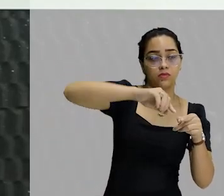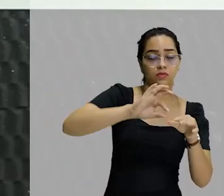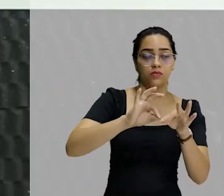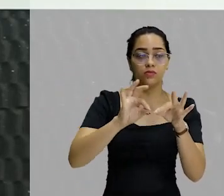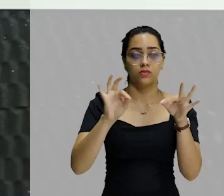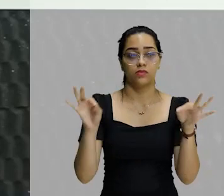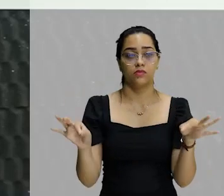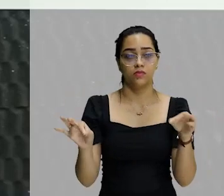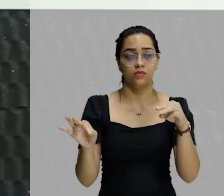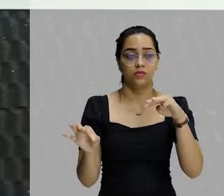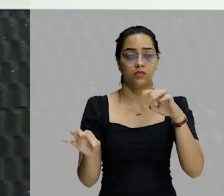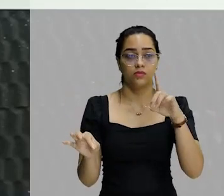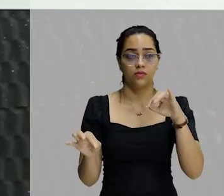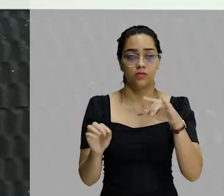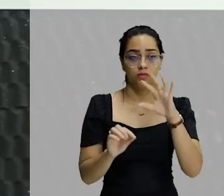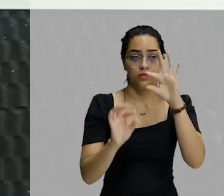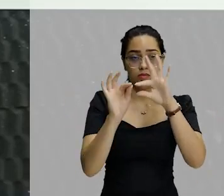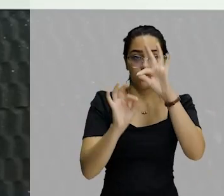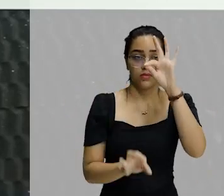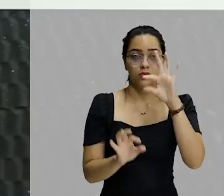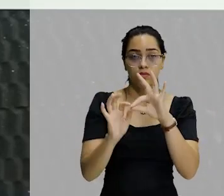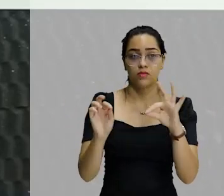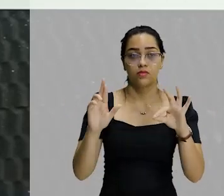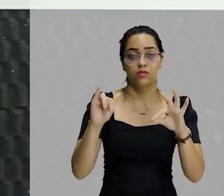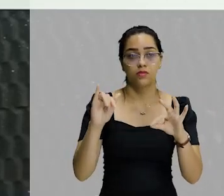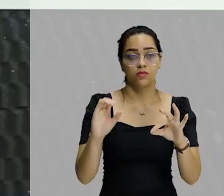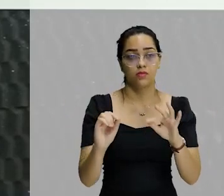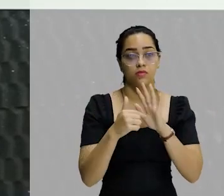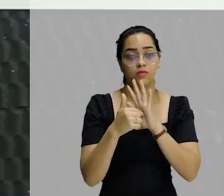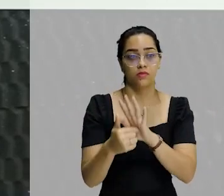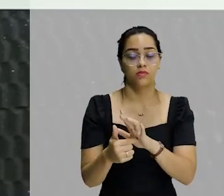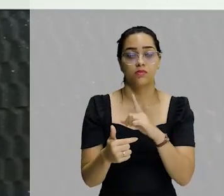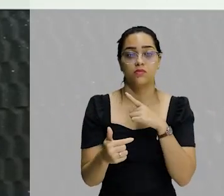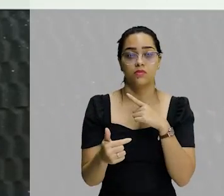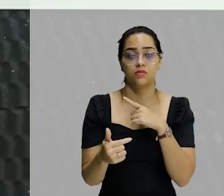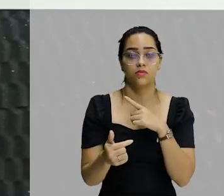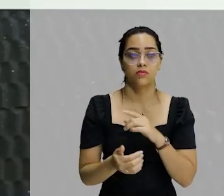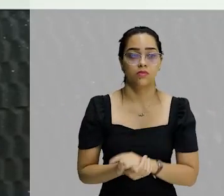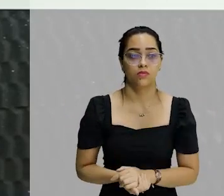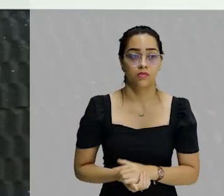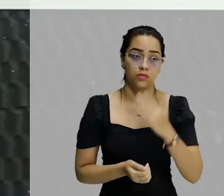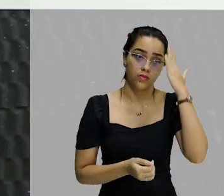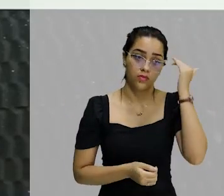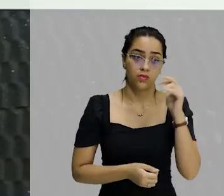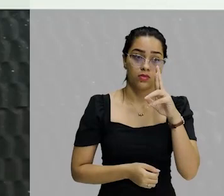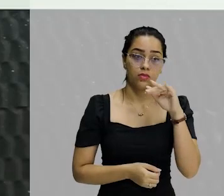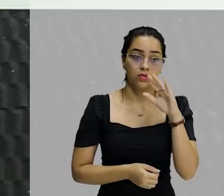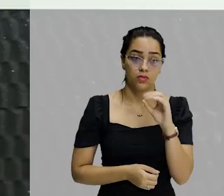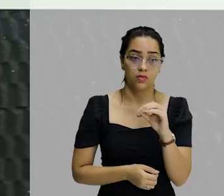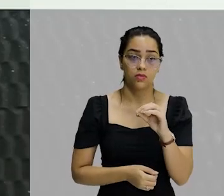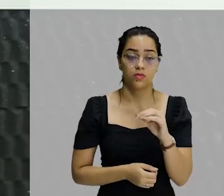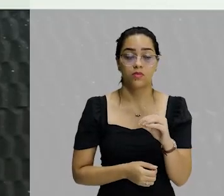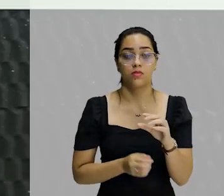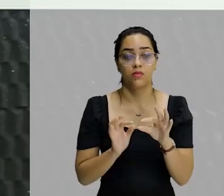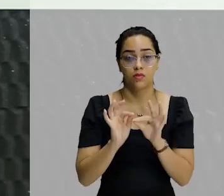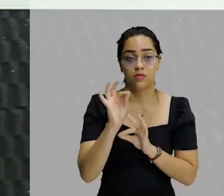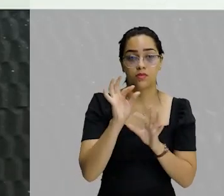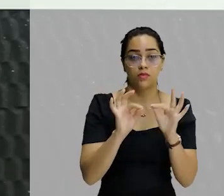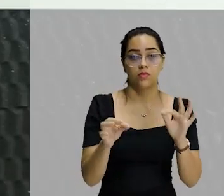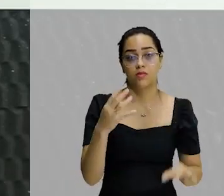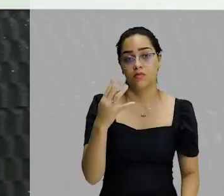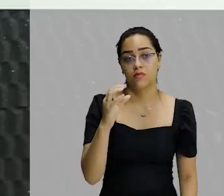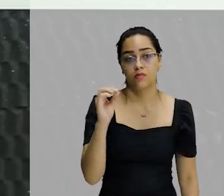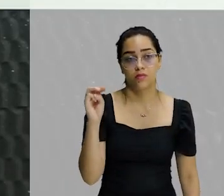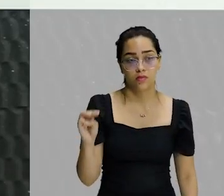igual à medida do raio da seção que ela determina na esfera. Sabendo que o raio da esfera mede